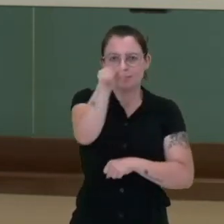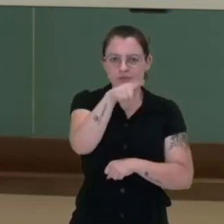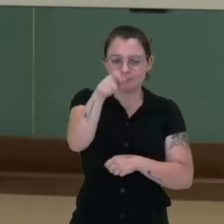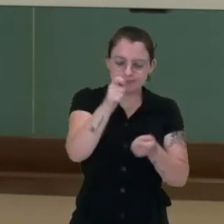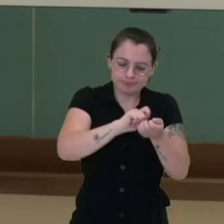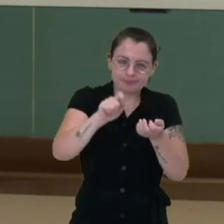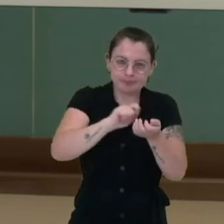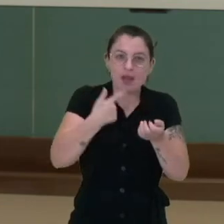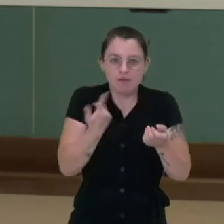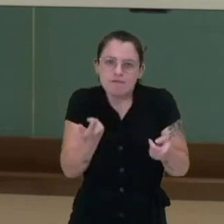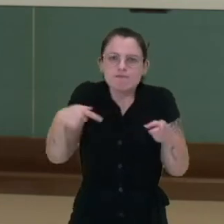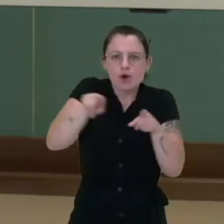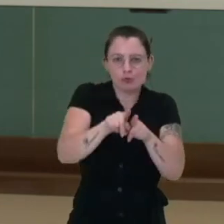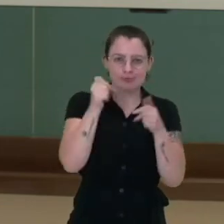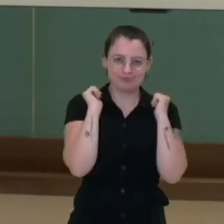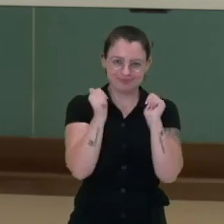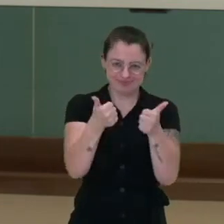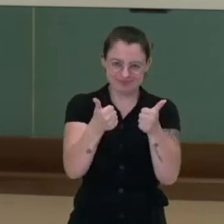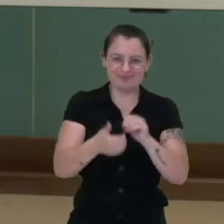e eu já retorno.